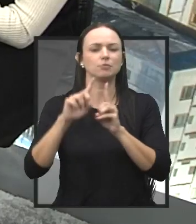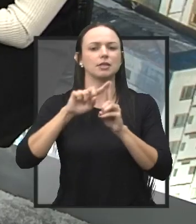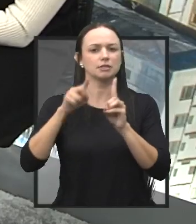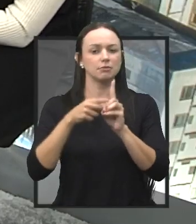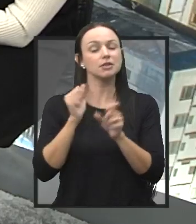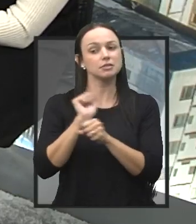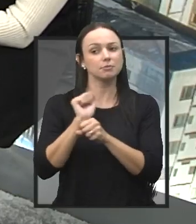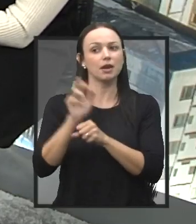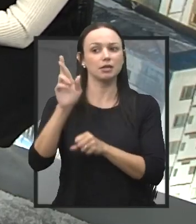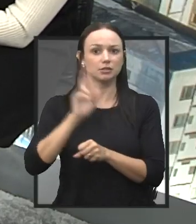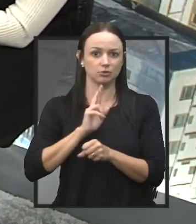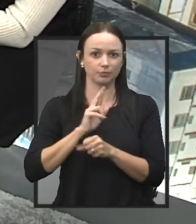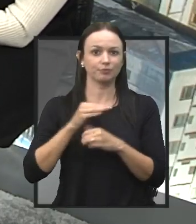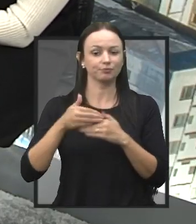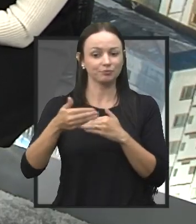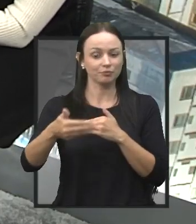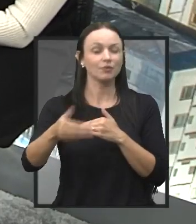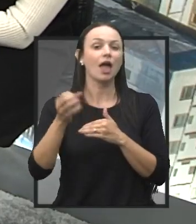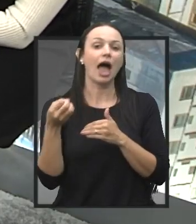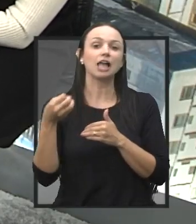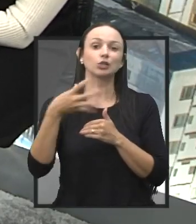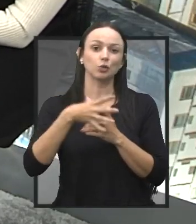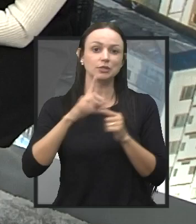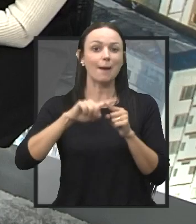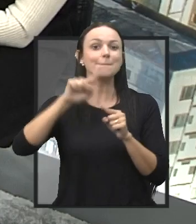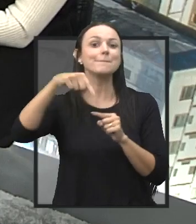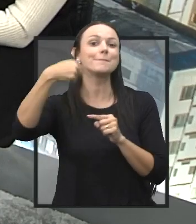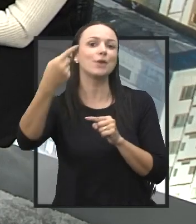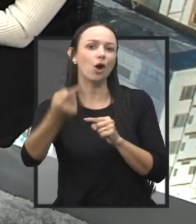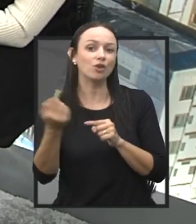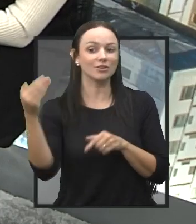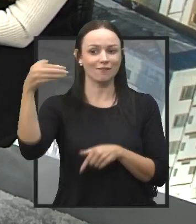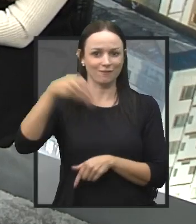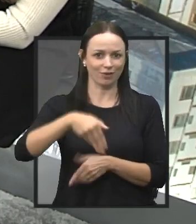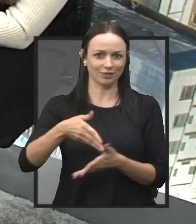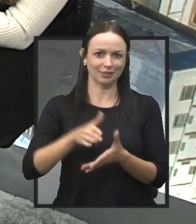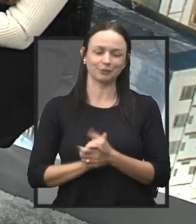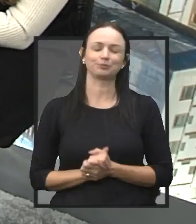Bom, então a gente deve atualizar esses assuntos. Sim. Numa próxima vinda da senhora